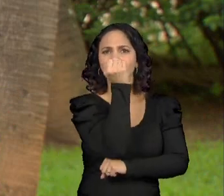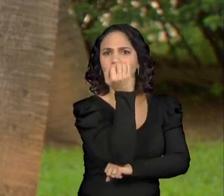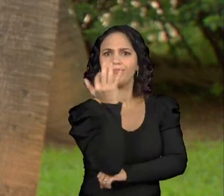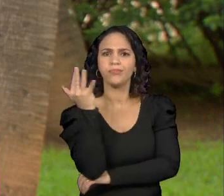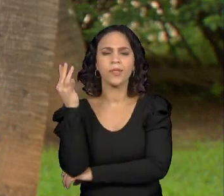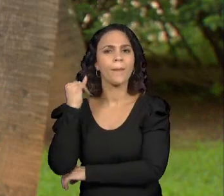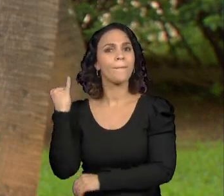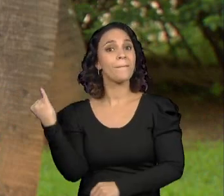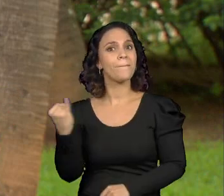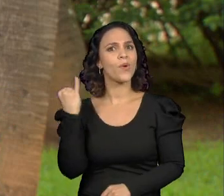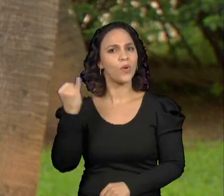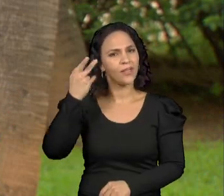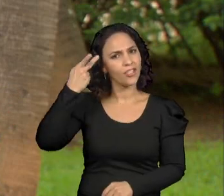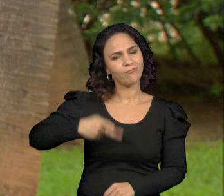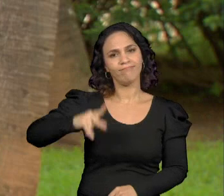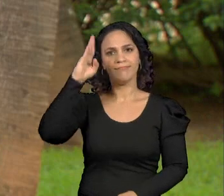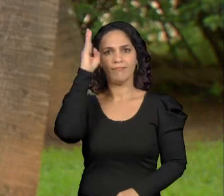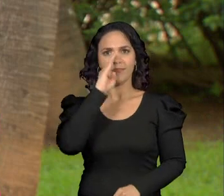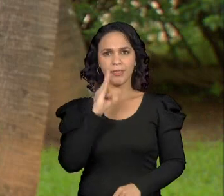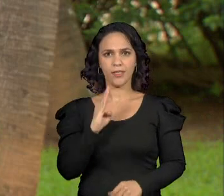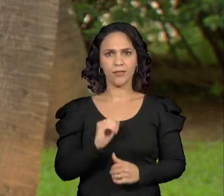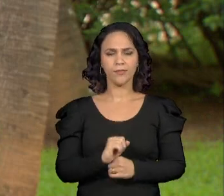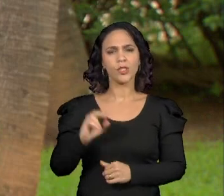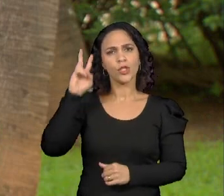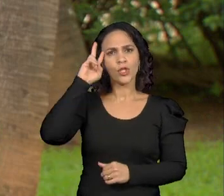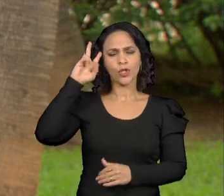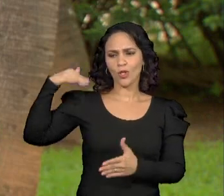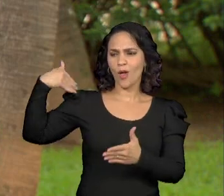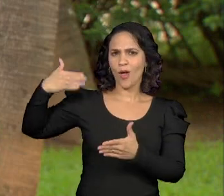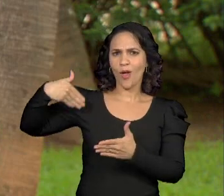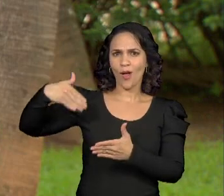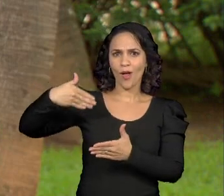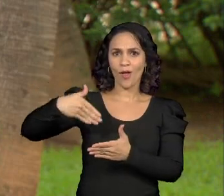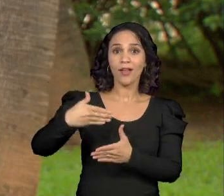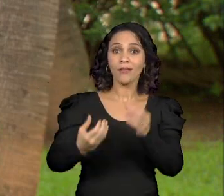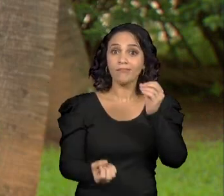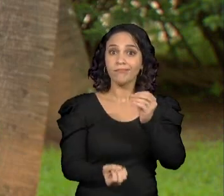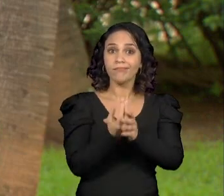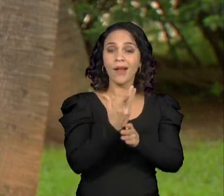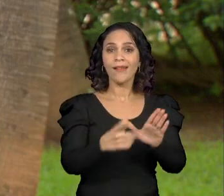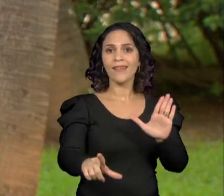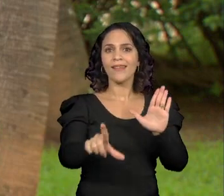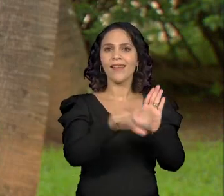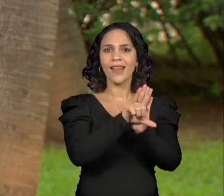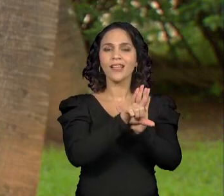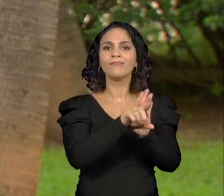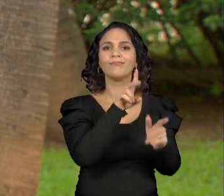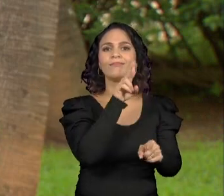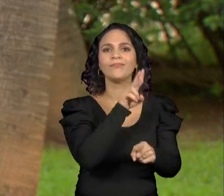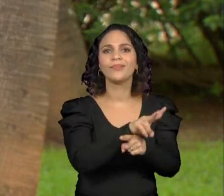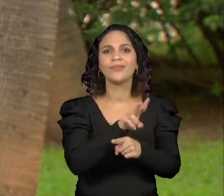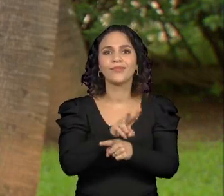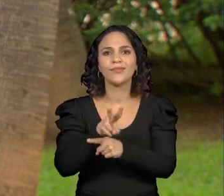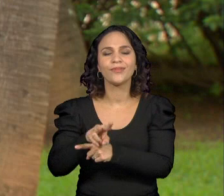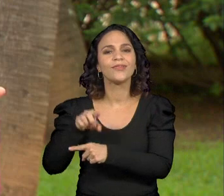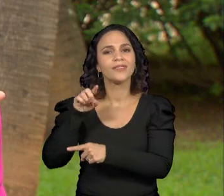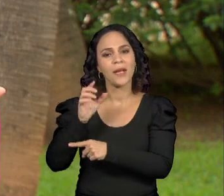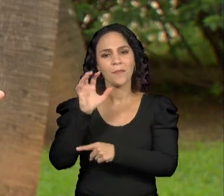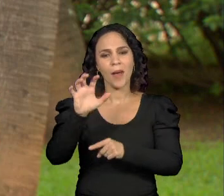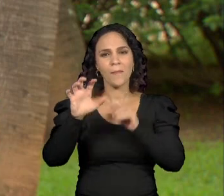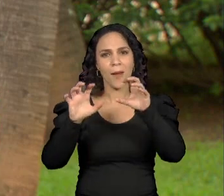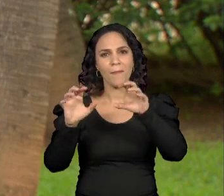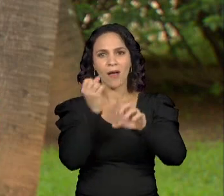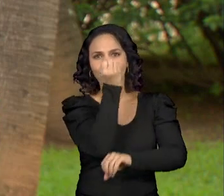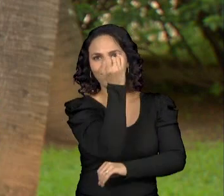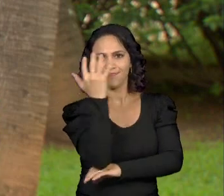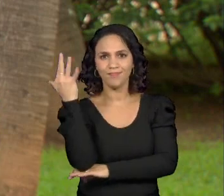mais importantes do Brasil. Uma história que envolve a criação da lei que protege o que resta do bioma, a luta